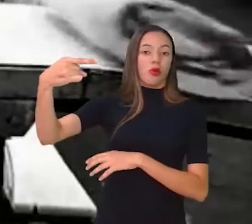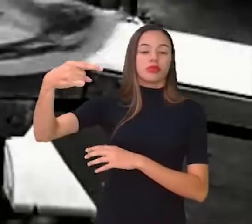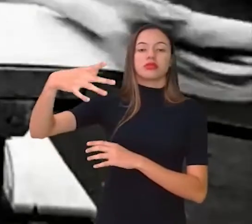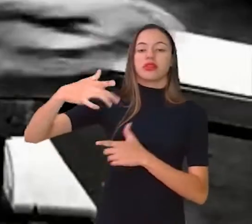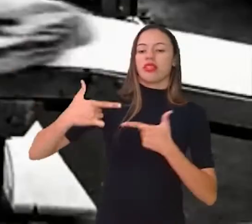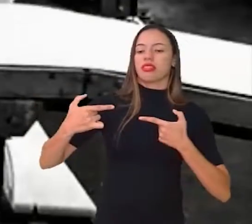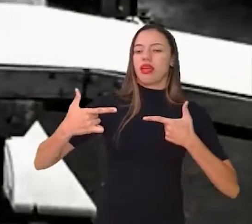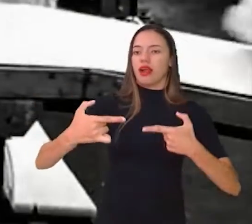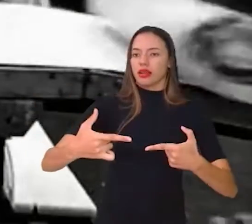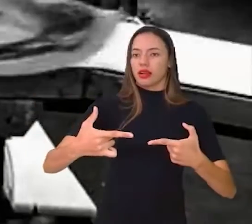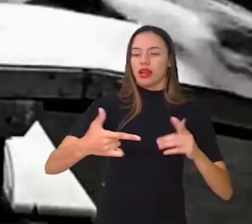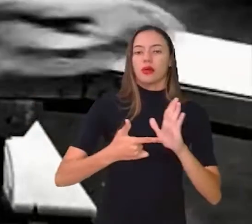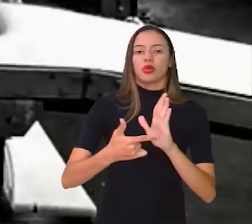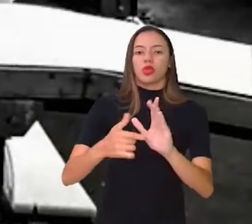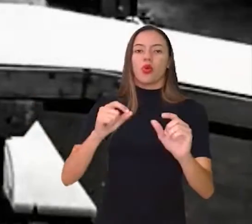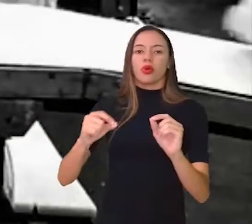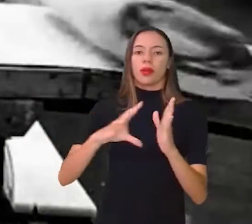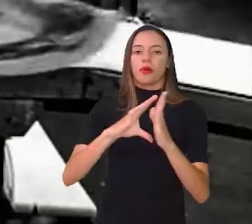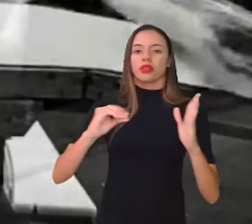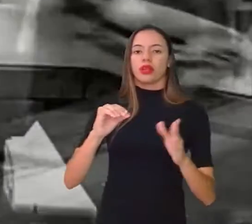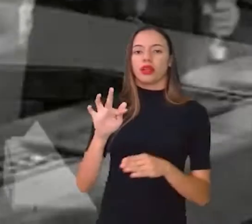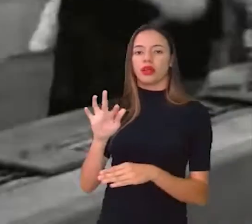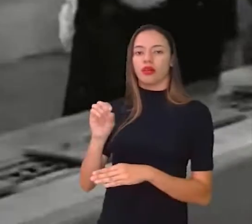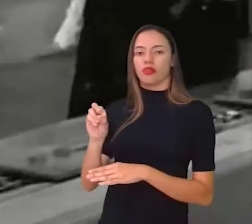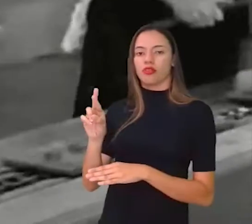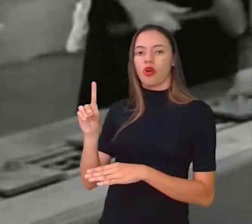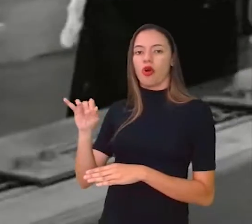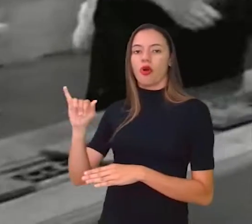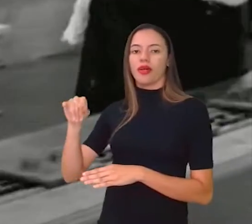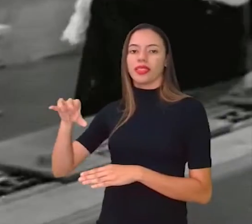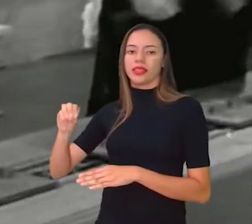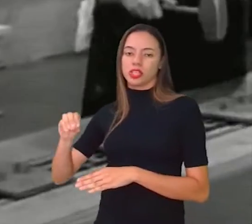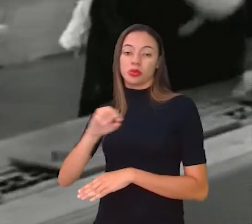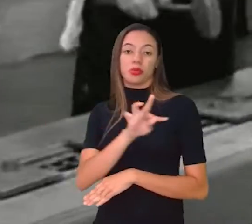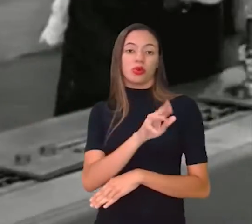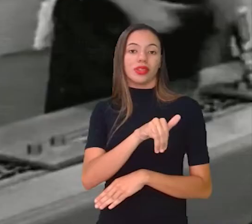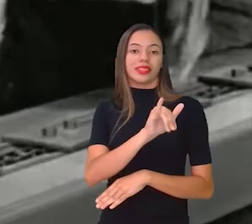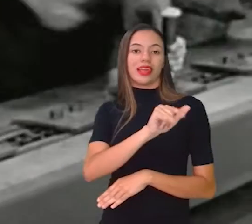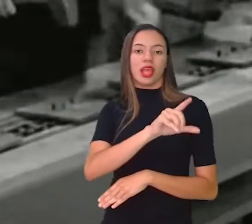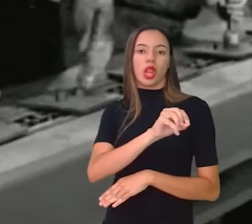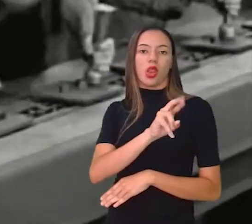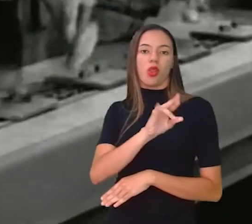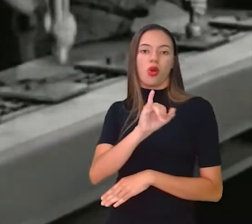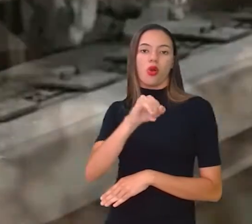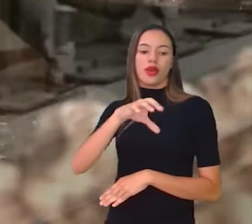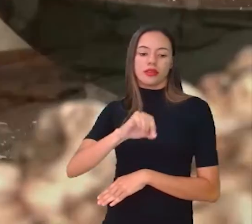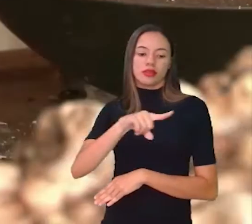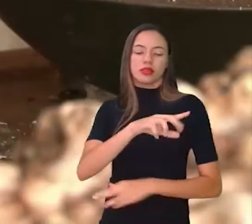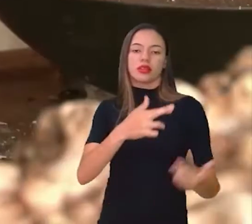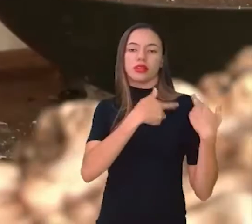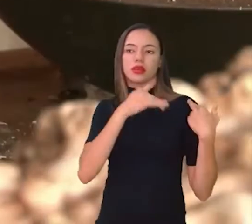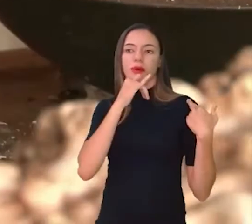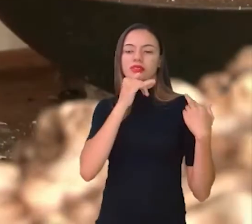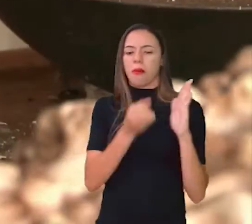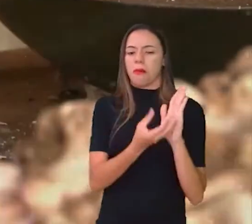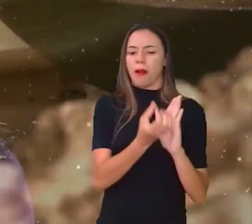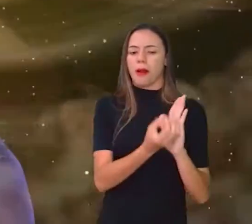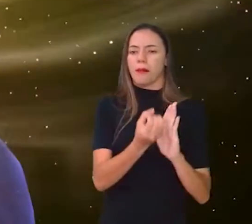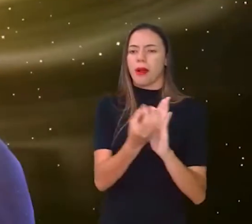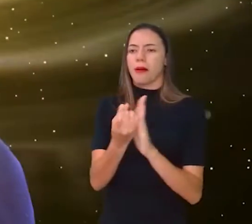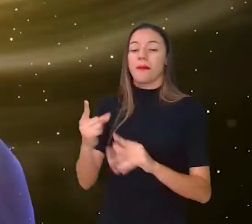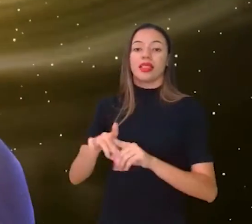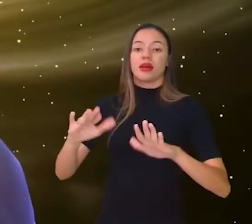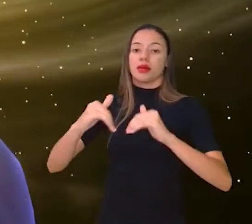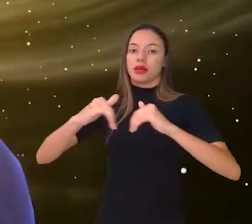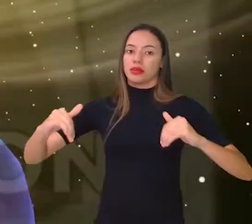trouxe o Fordismo e o Taylorismo, responsáveis pela produção em série e pela separação do trabalho